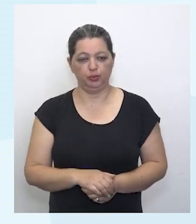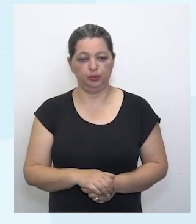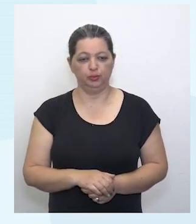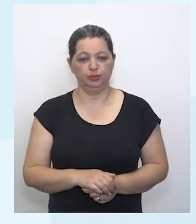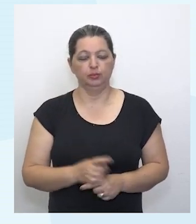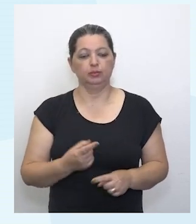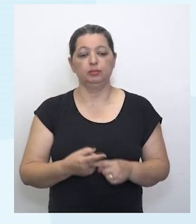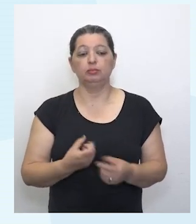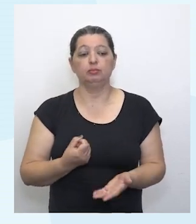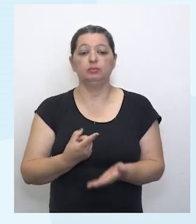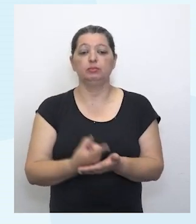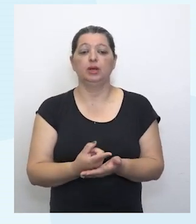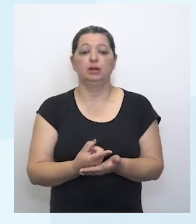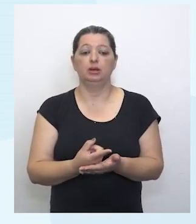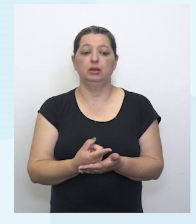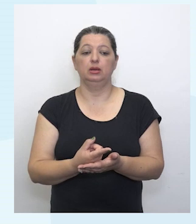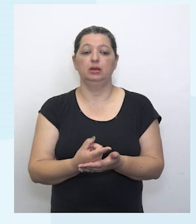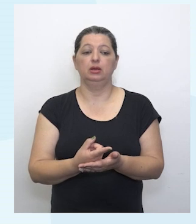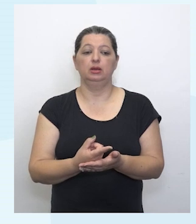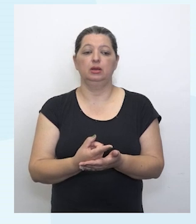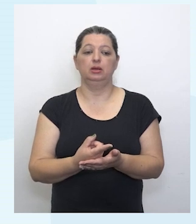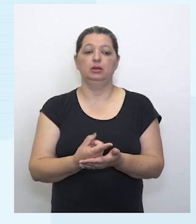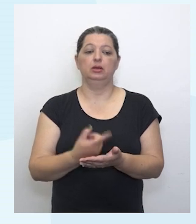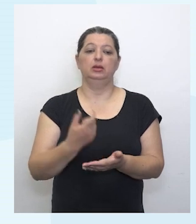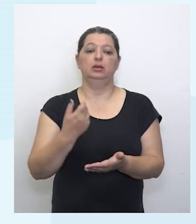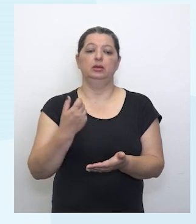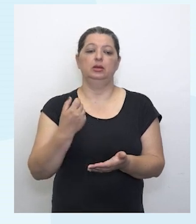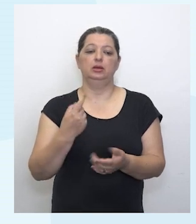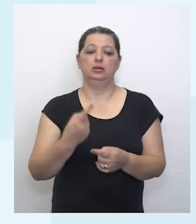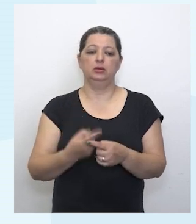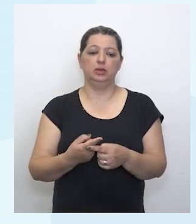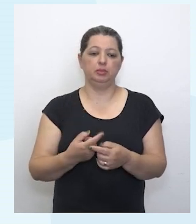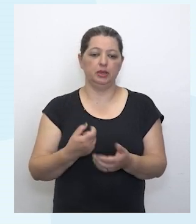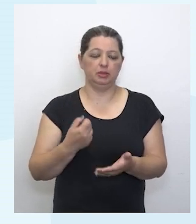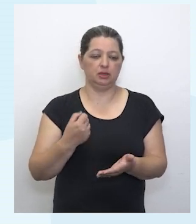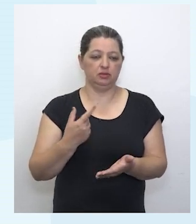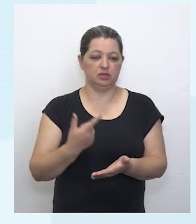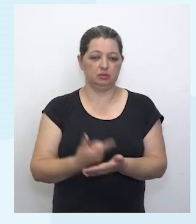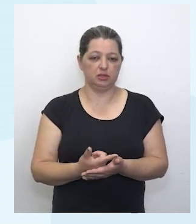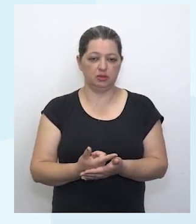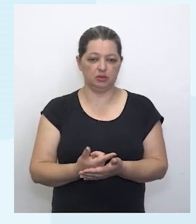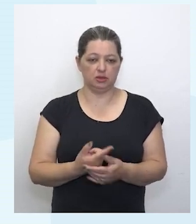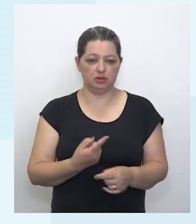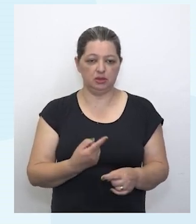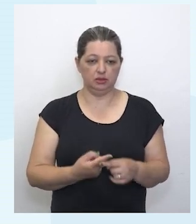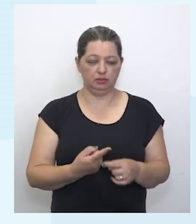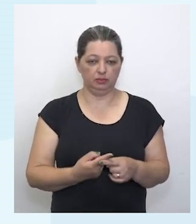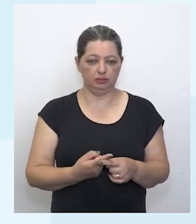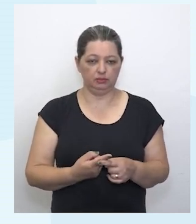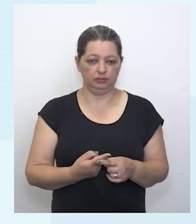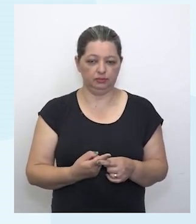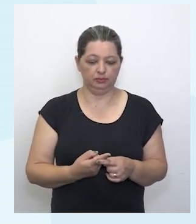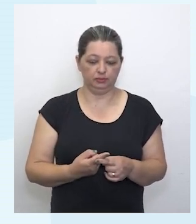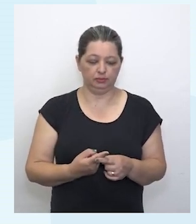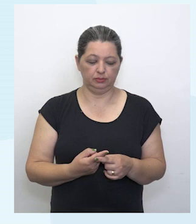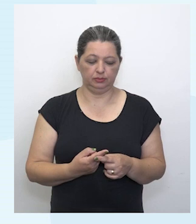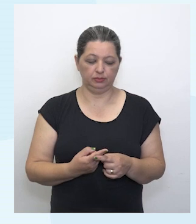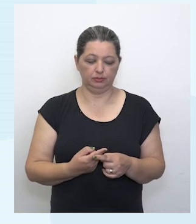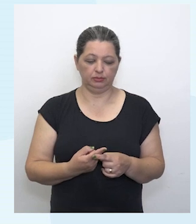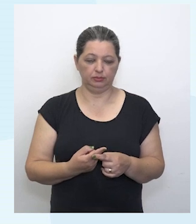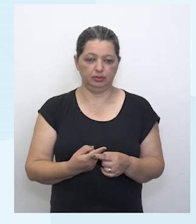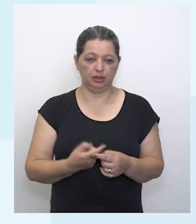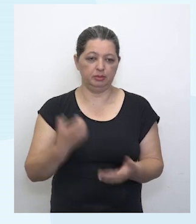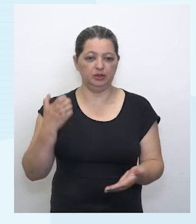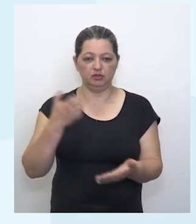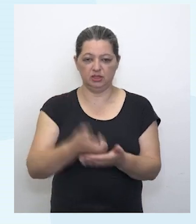à vista, o fornecedor dará R$50 de desconto. Qual será o valor pago à vista? Né? Então, nesse item